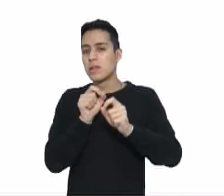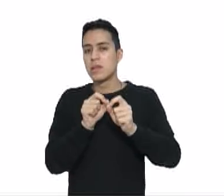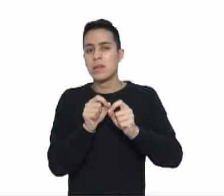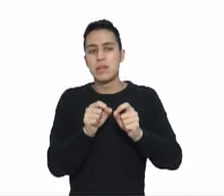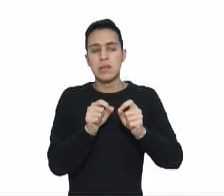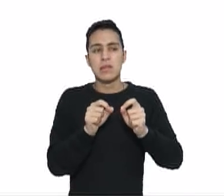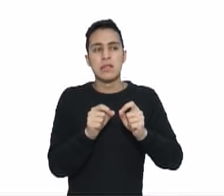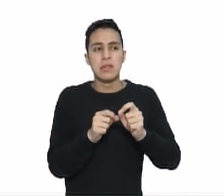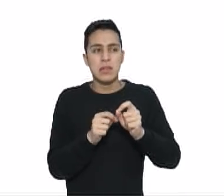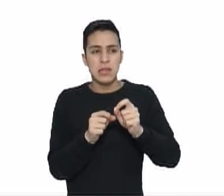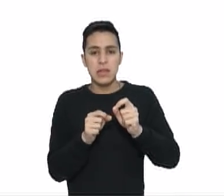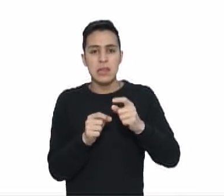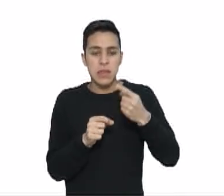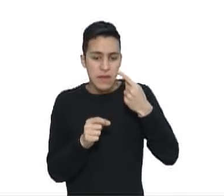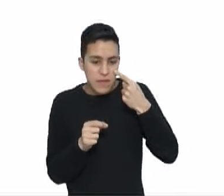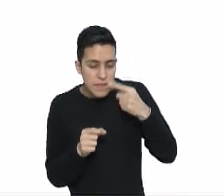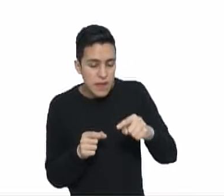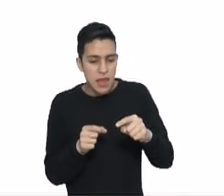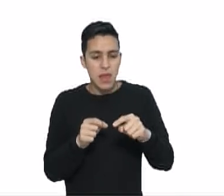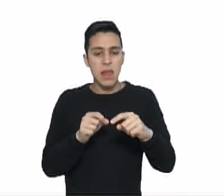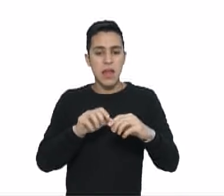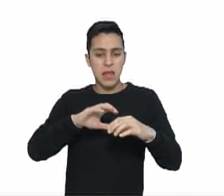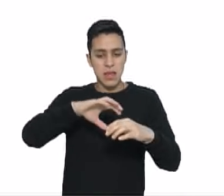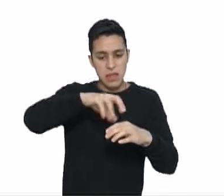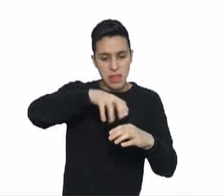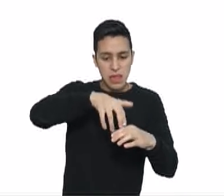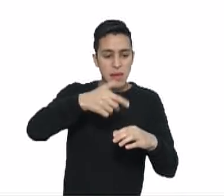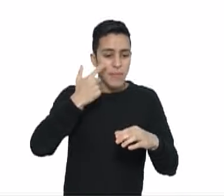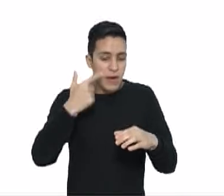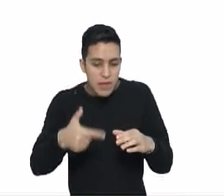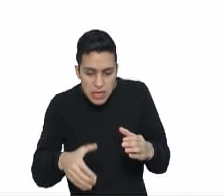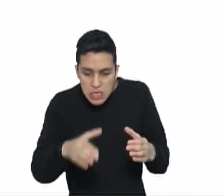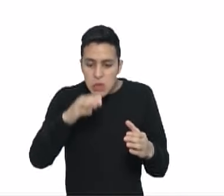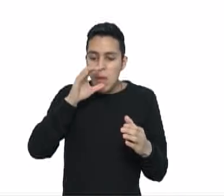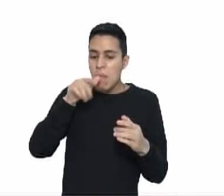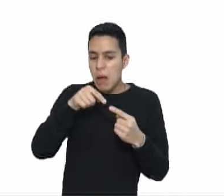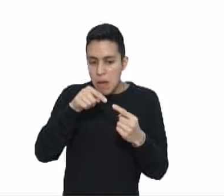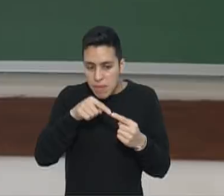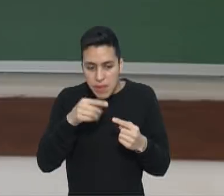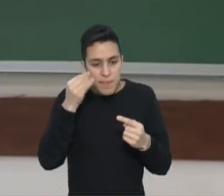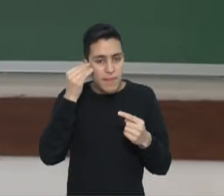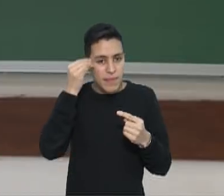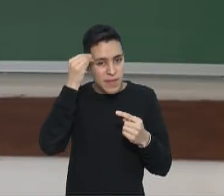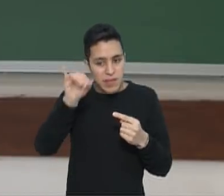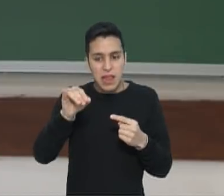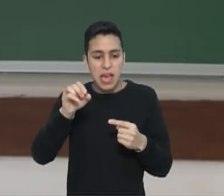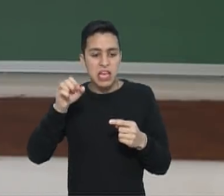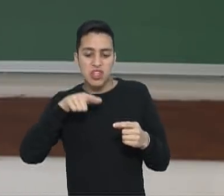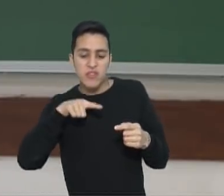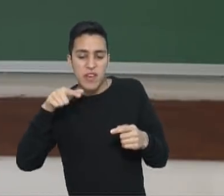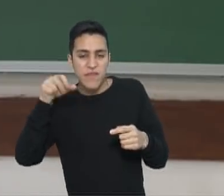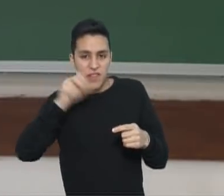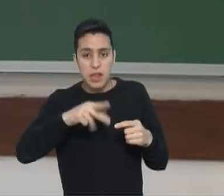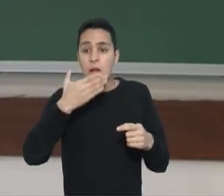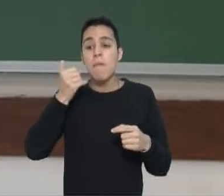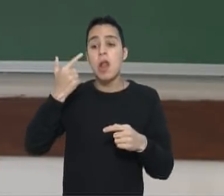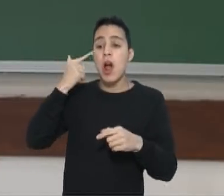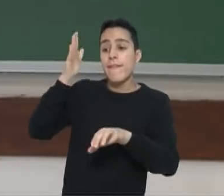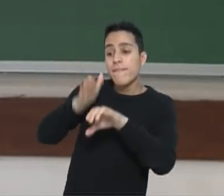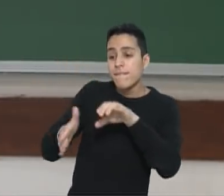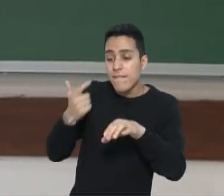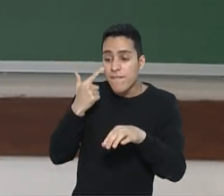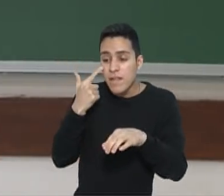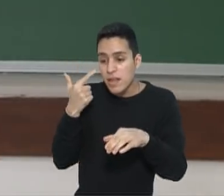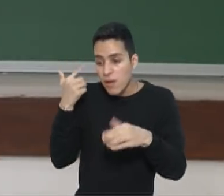cortadas as laranjas e espremido diante dele o suco de laranja que ele deveria tomar, para evitar que fosse envenenado, né? E, num